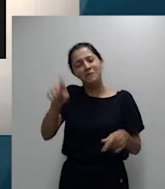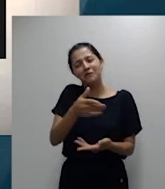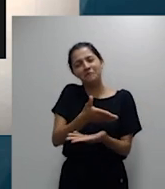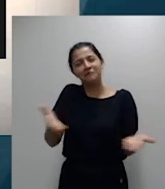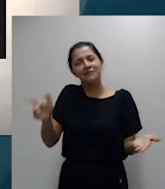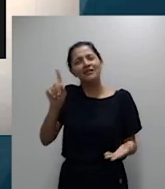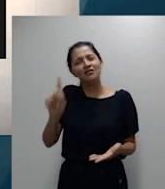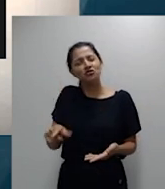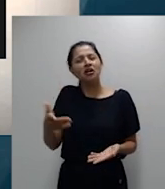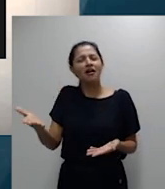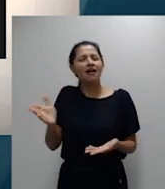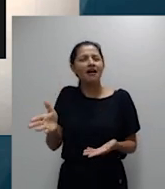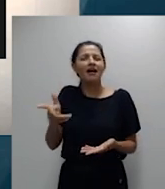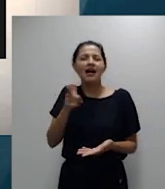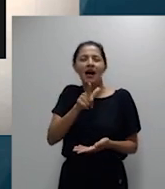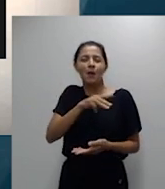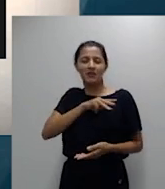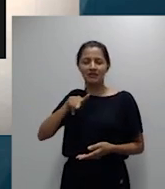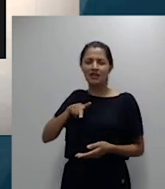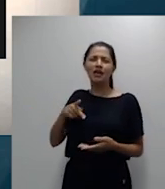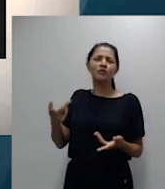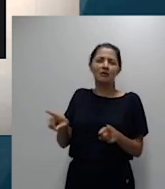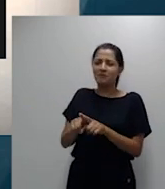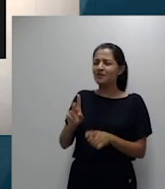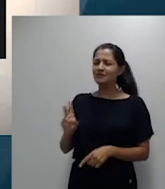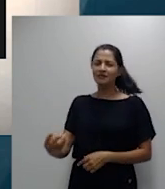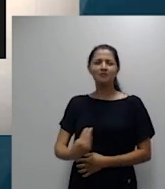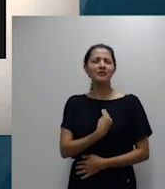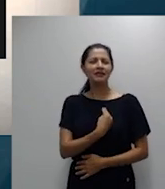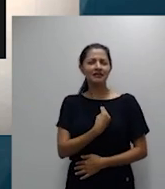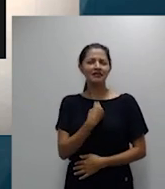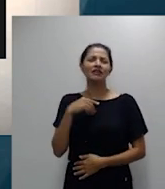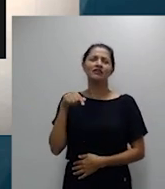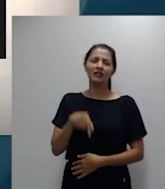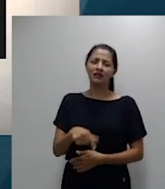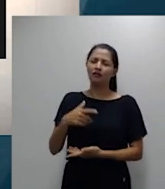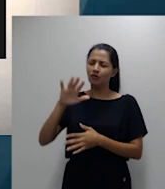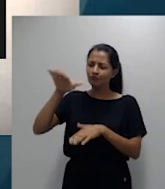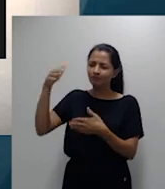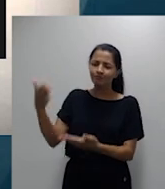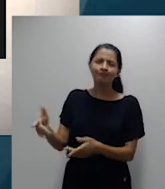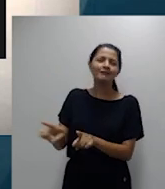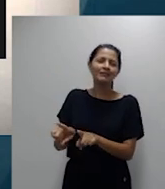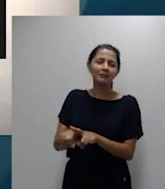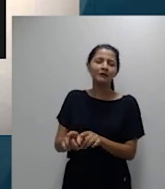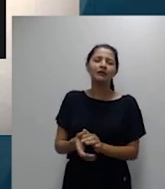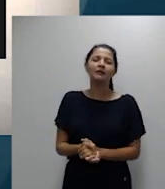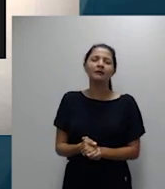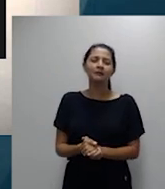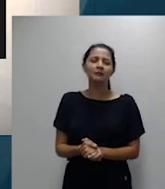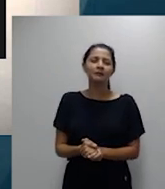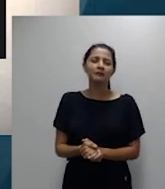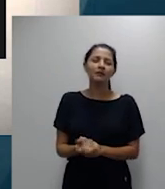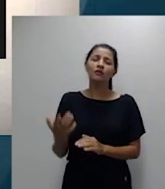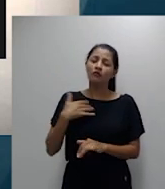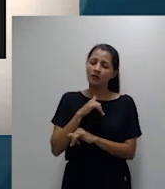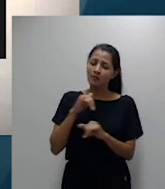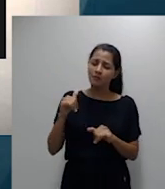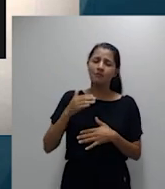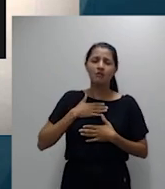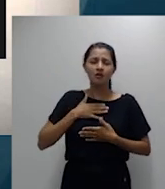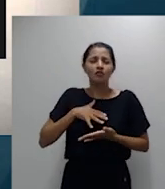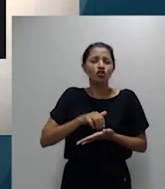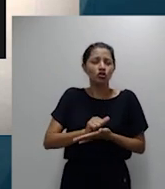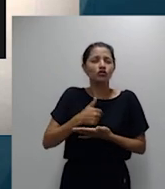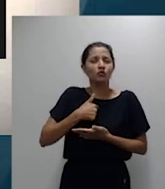desse a gente já ajudaram muito Ministério Público aqui sempre presente também enalteceu a atuação de modo que tem que o meu registro do meu